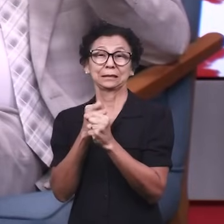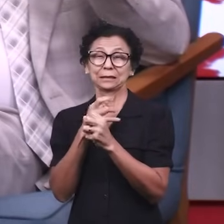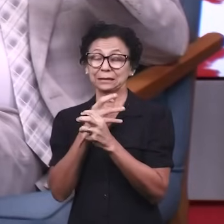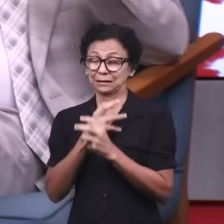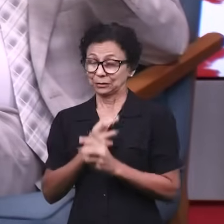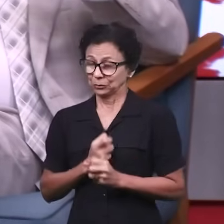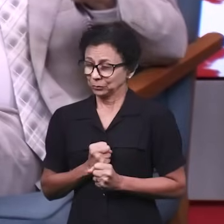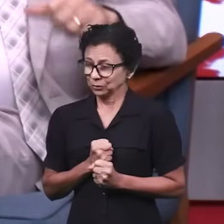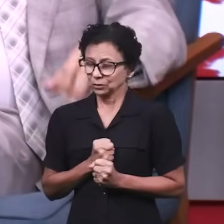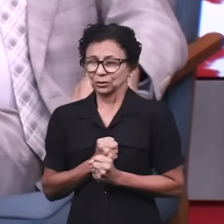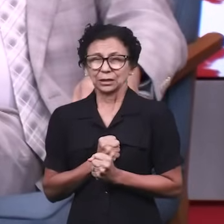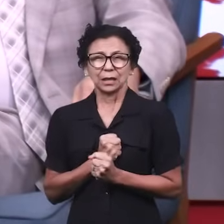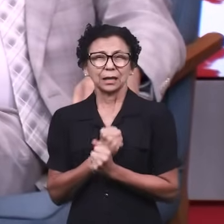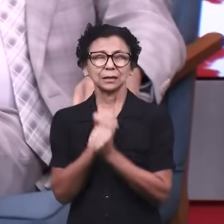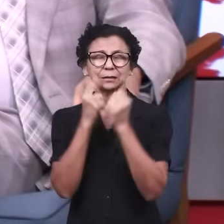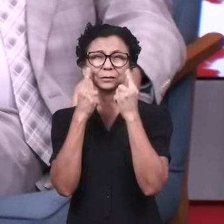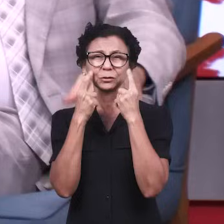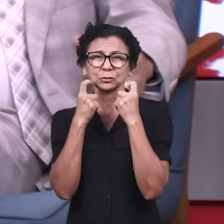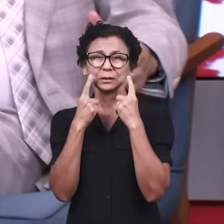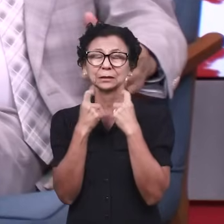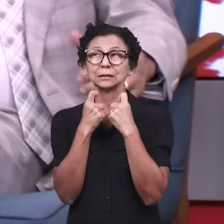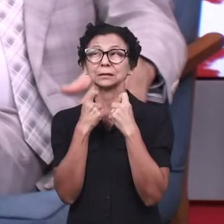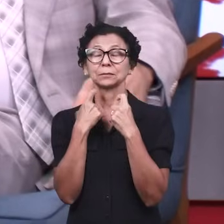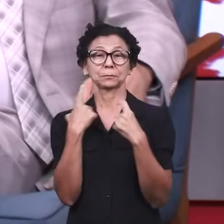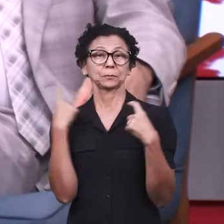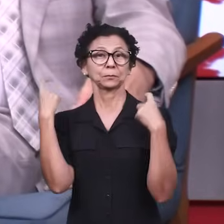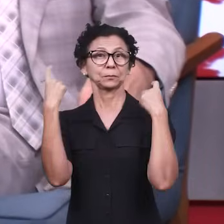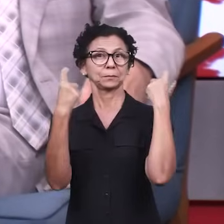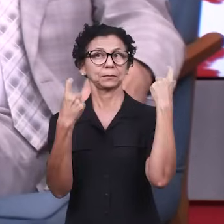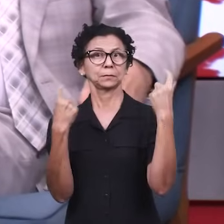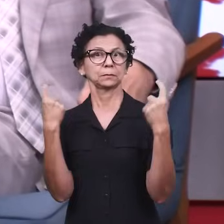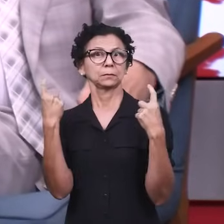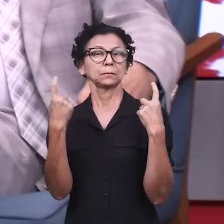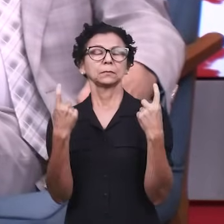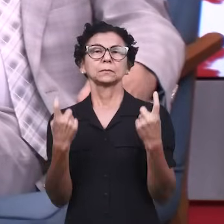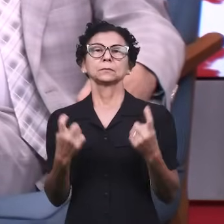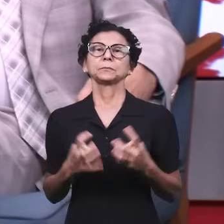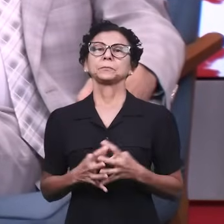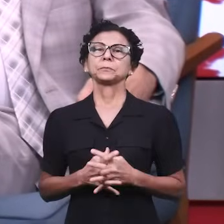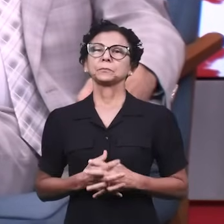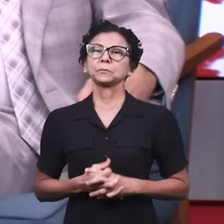né? Extremamente tensa, preocupada.